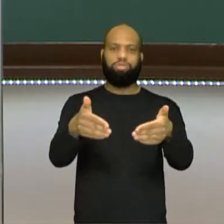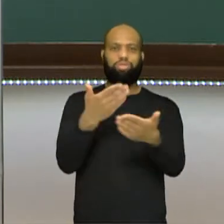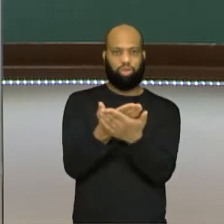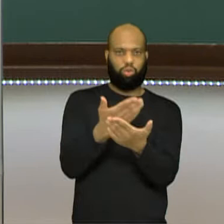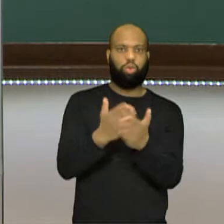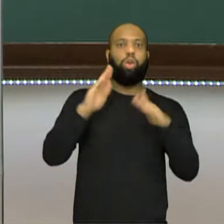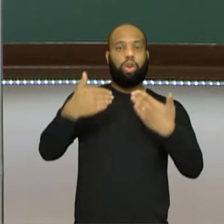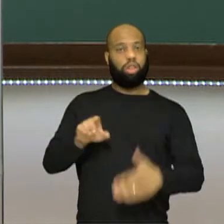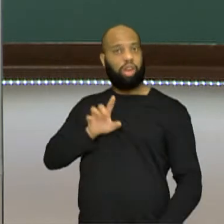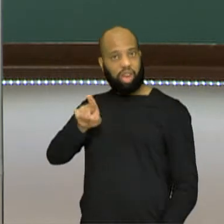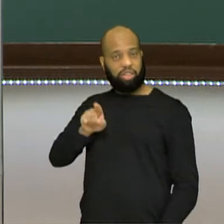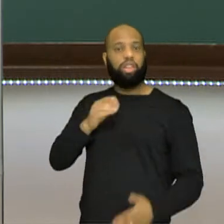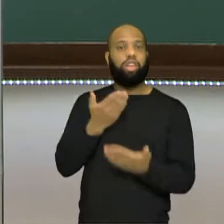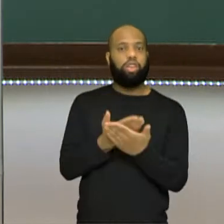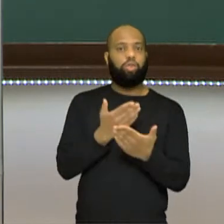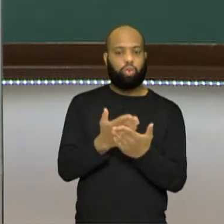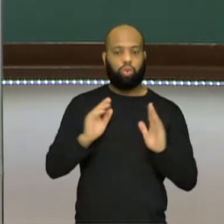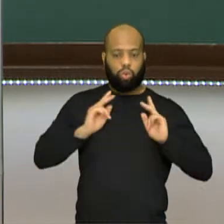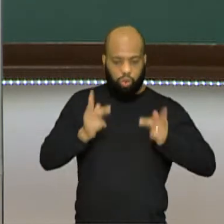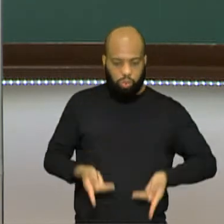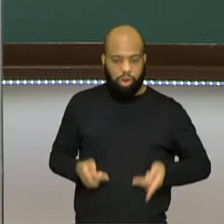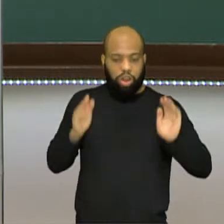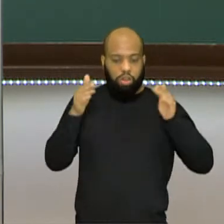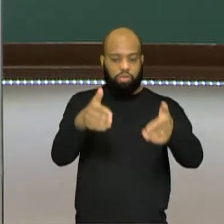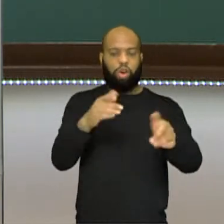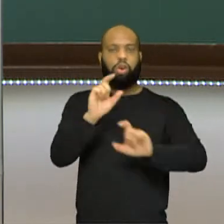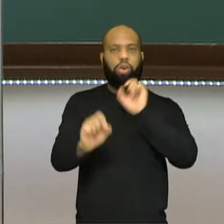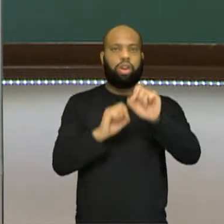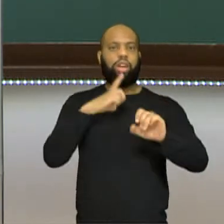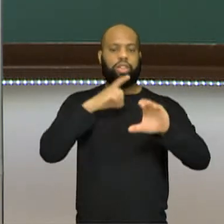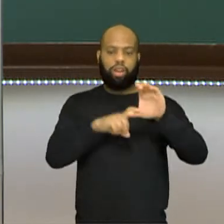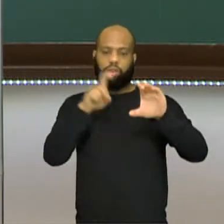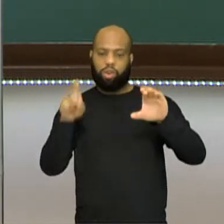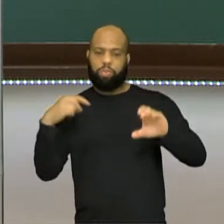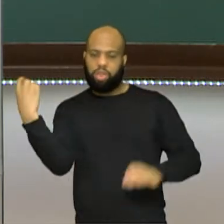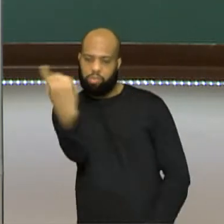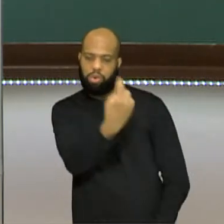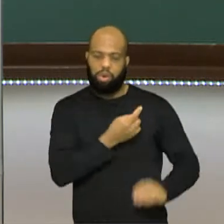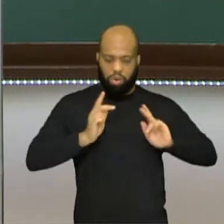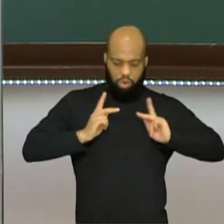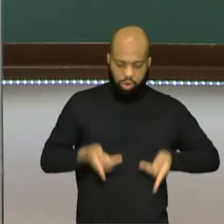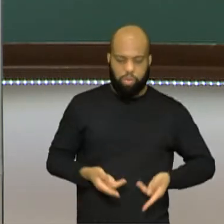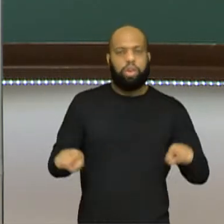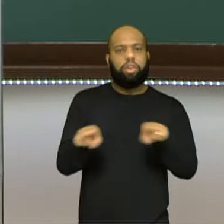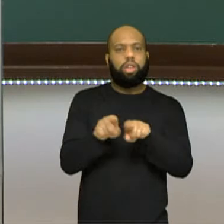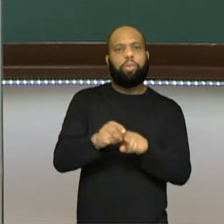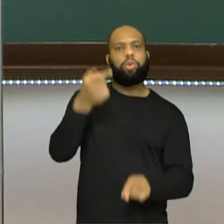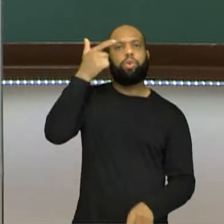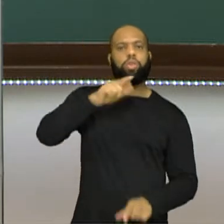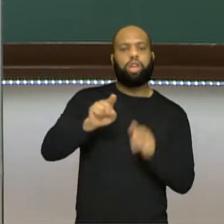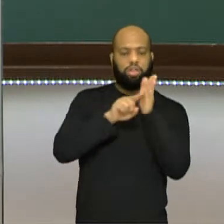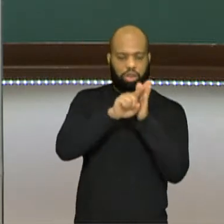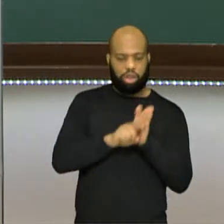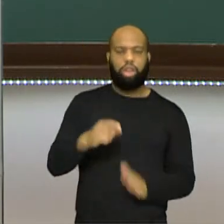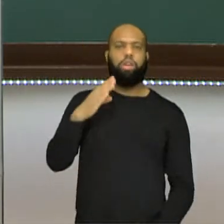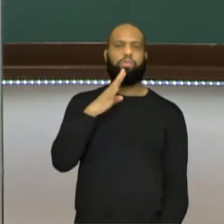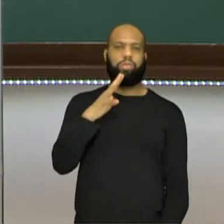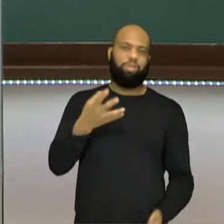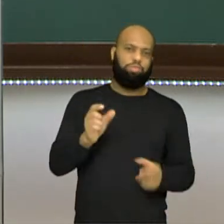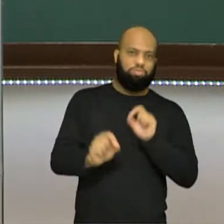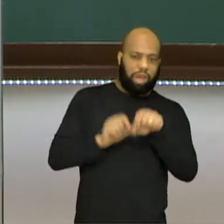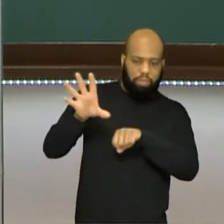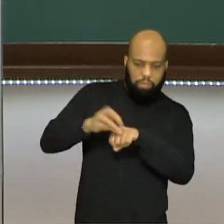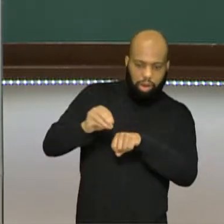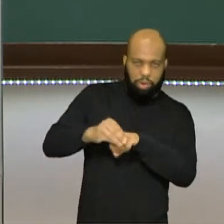o antropocentrismo coloca essa autonomia para que nós, seres humanos, possamos investigar o conhecimento. Da